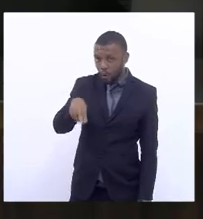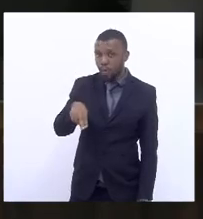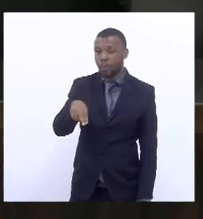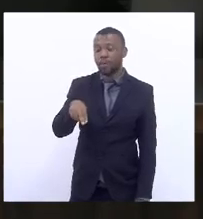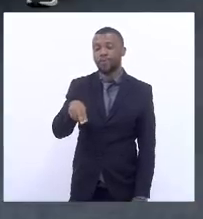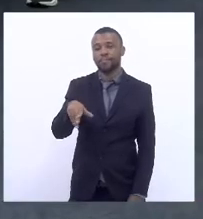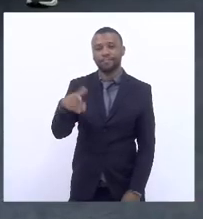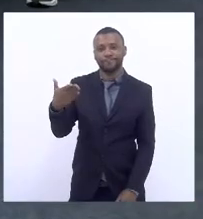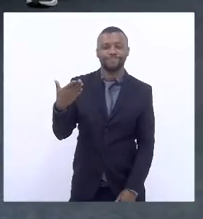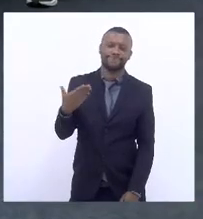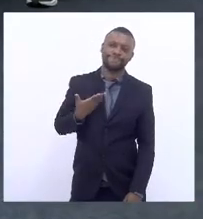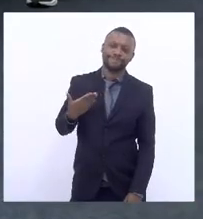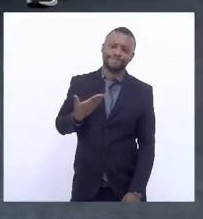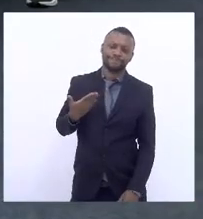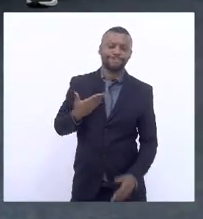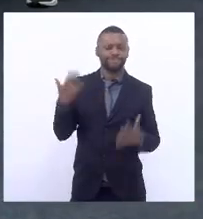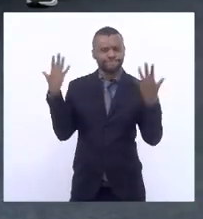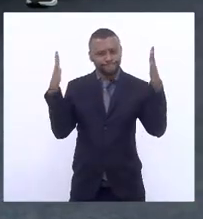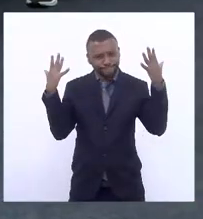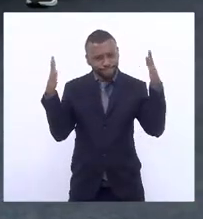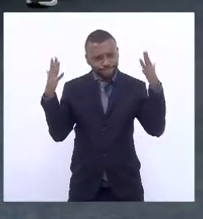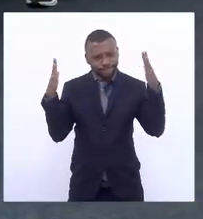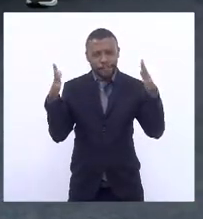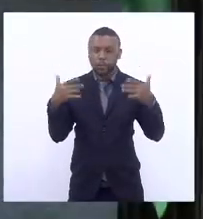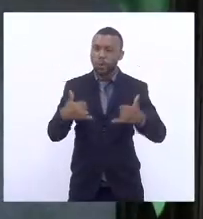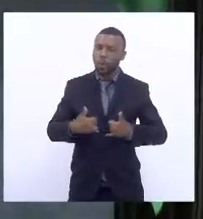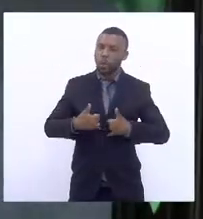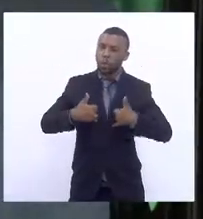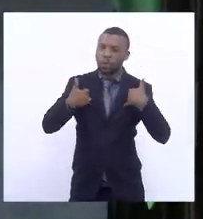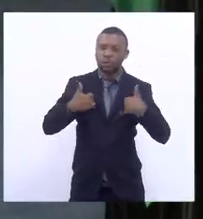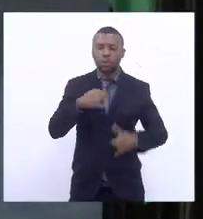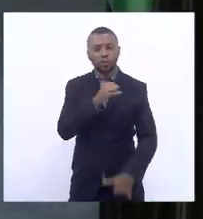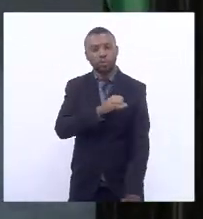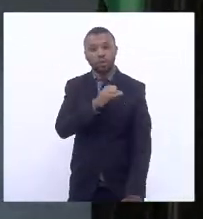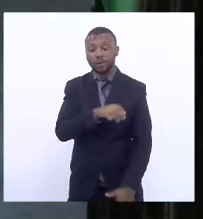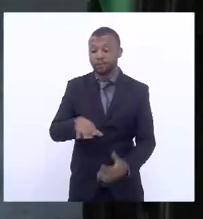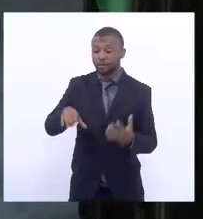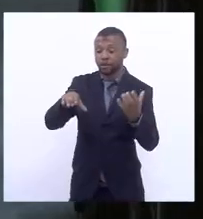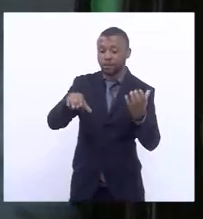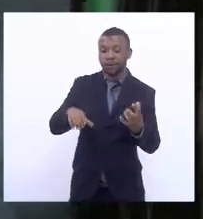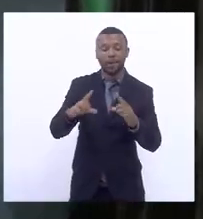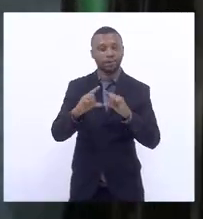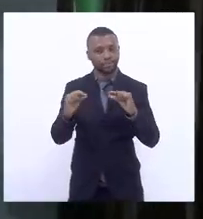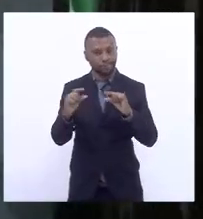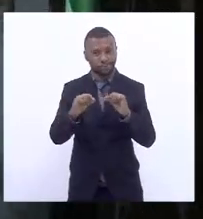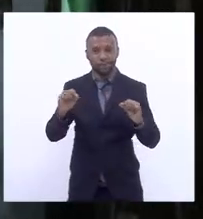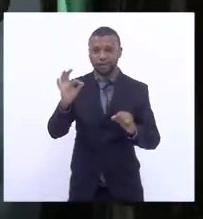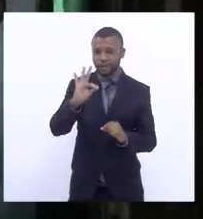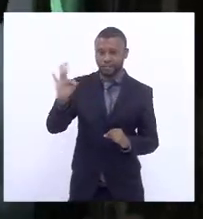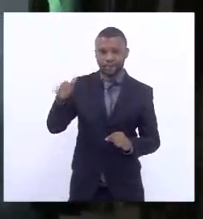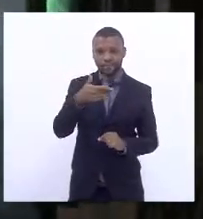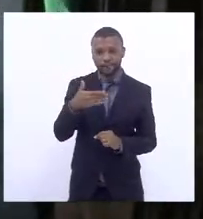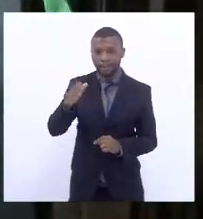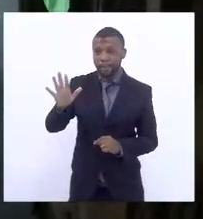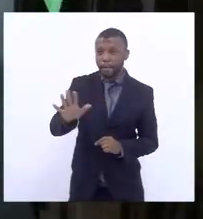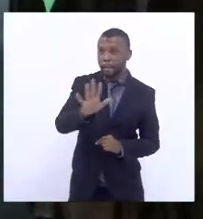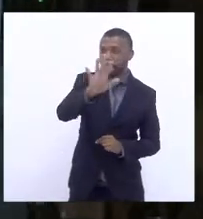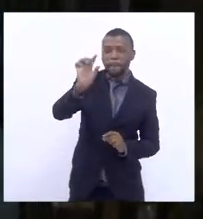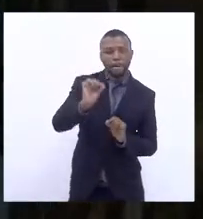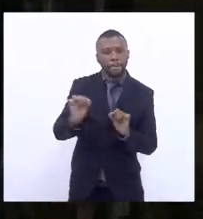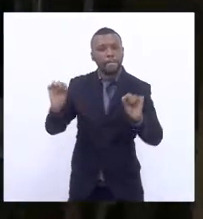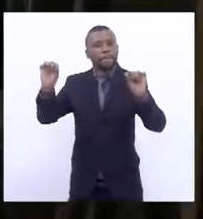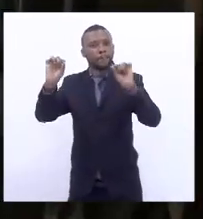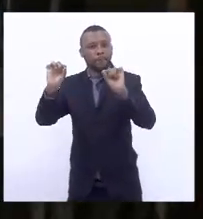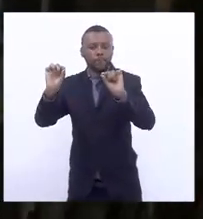Querido Molon, é um orgulho do Rio de Janeiro no Congresso Nacional. Que bom contar com você hoje aqui nesta sessão